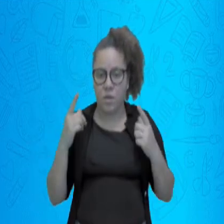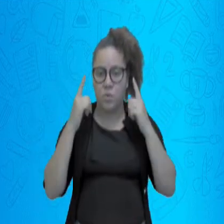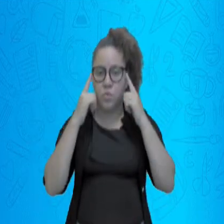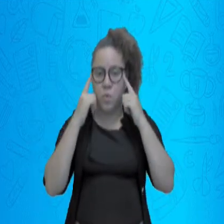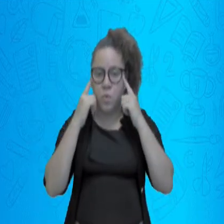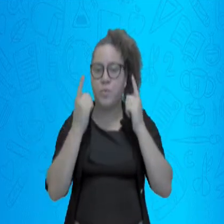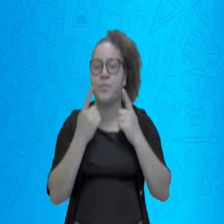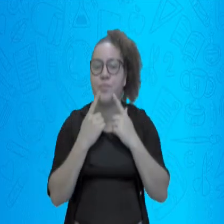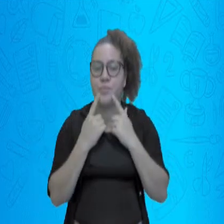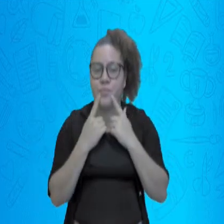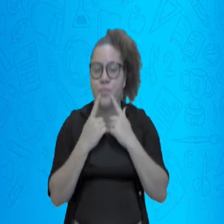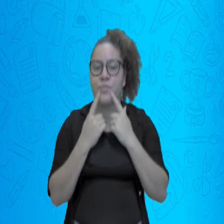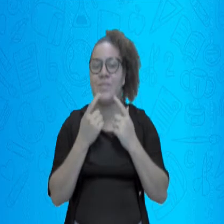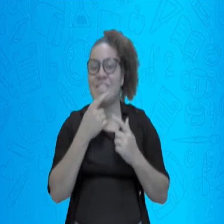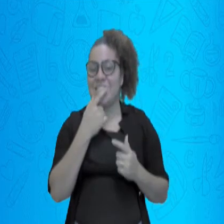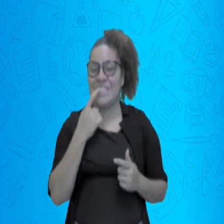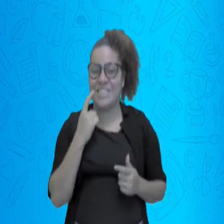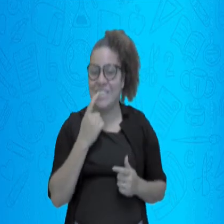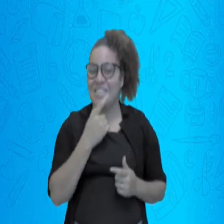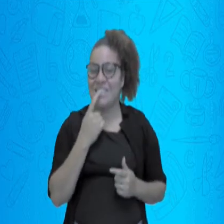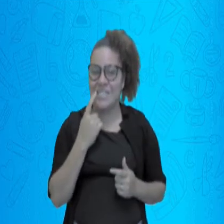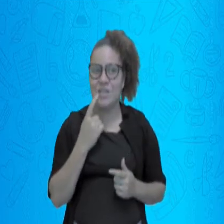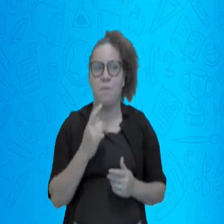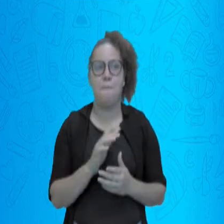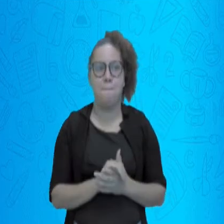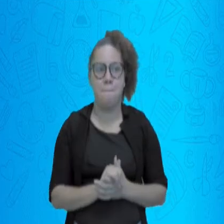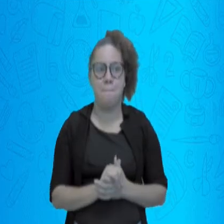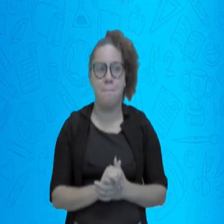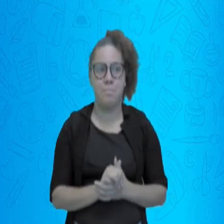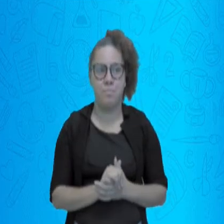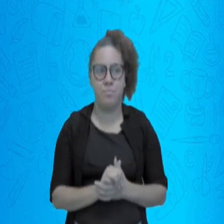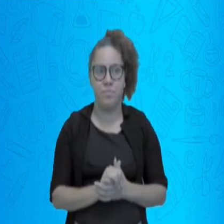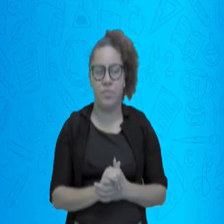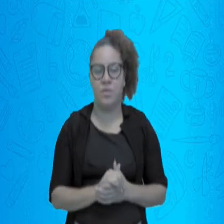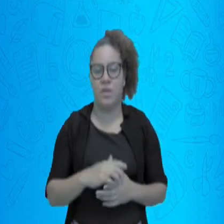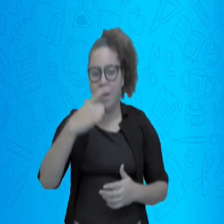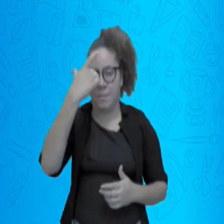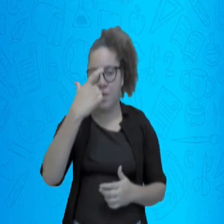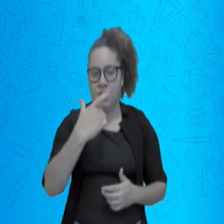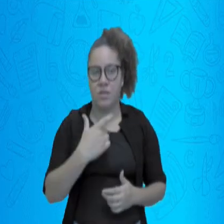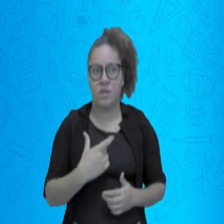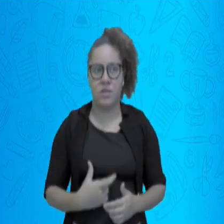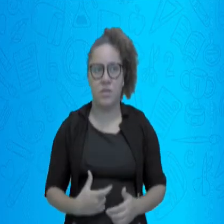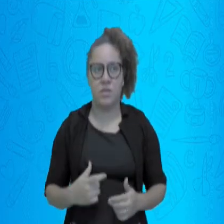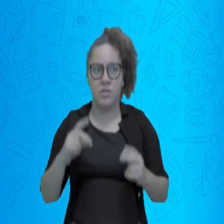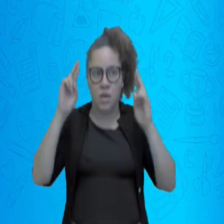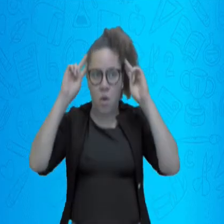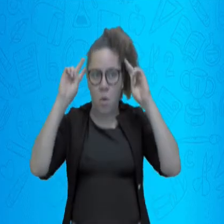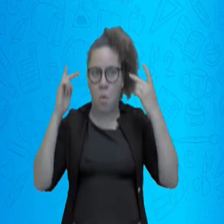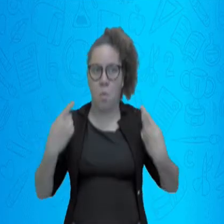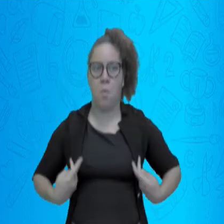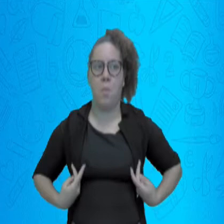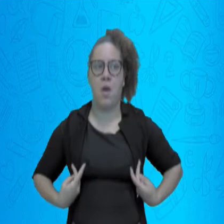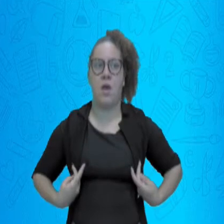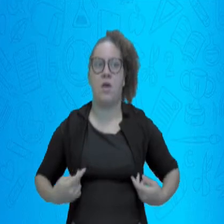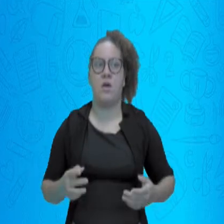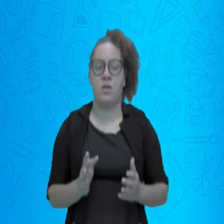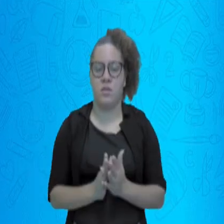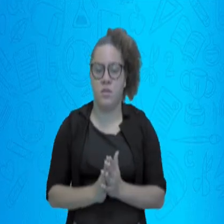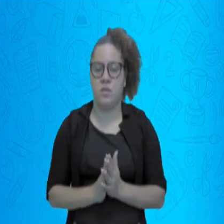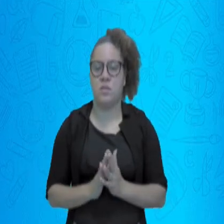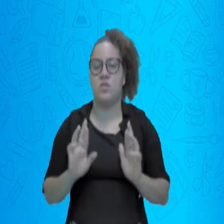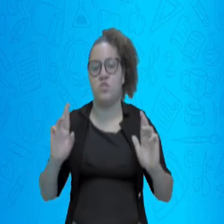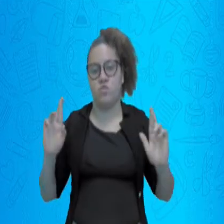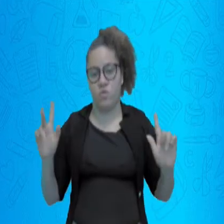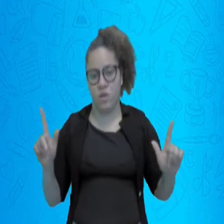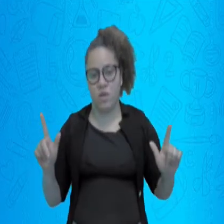olhos, bocas, dentes, por exemplo, e têm aparência humana, de forma a torná-las